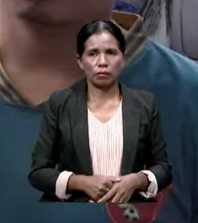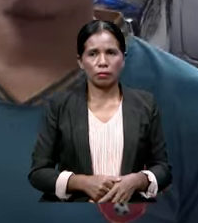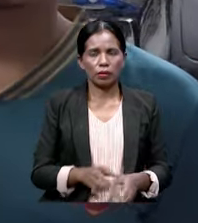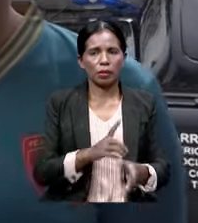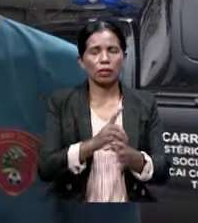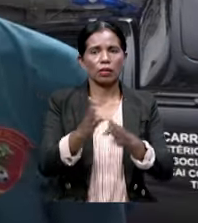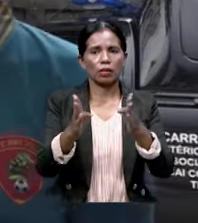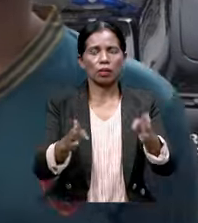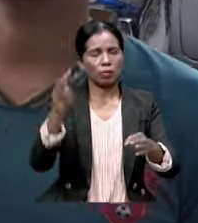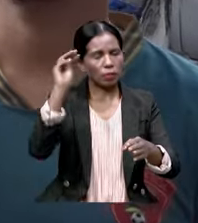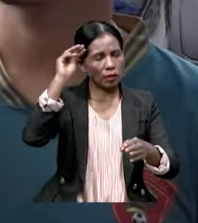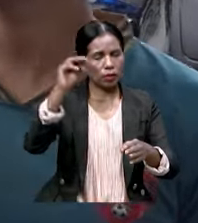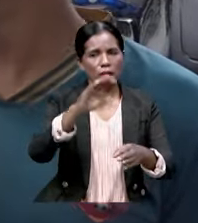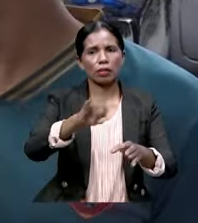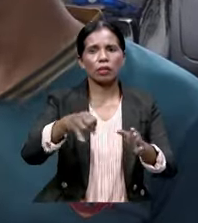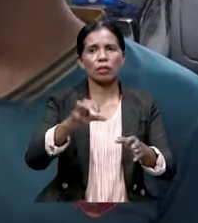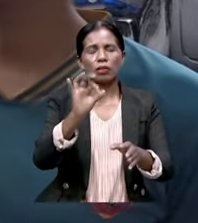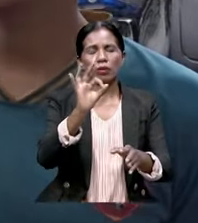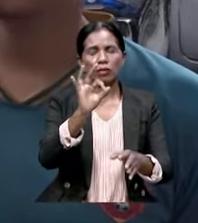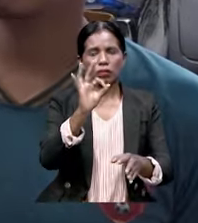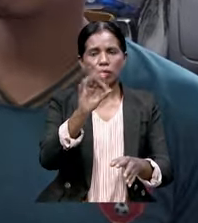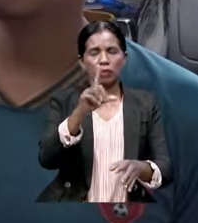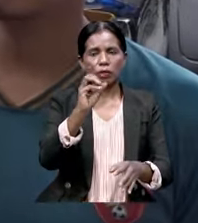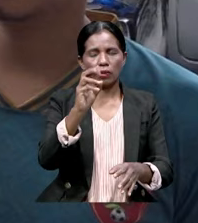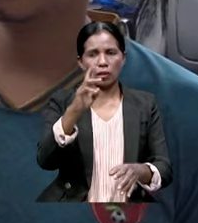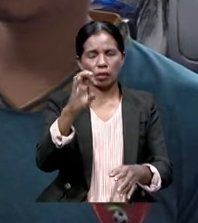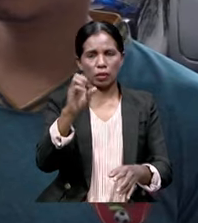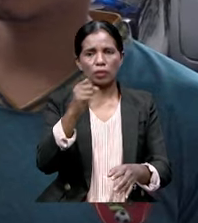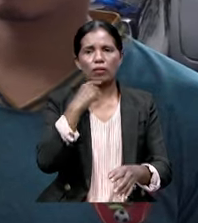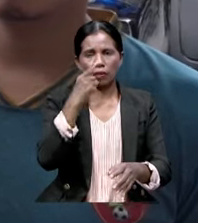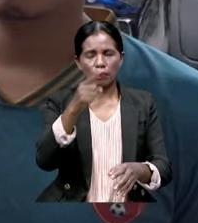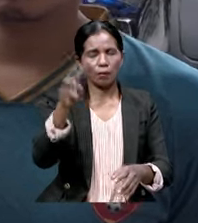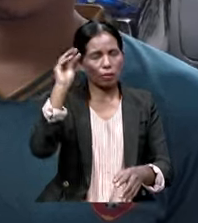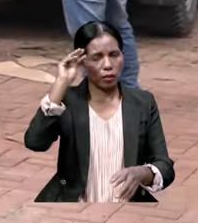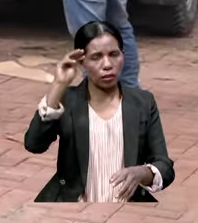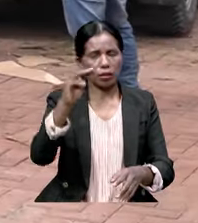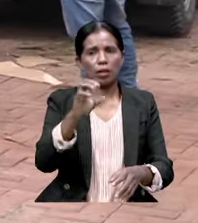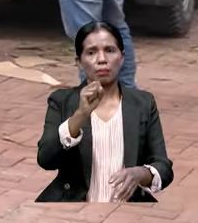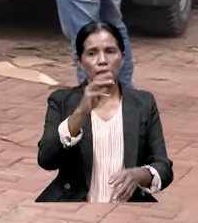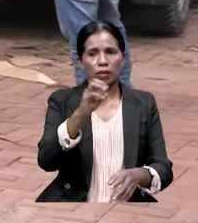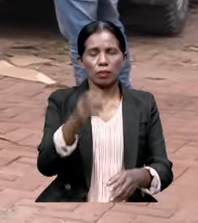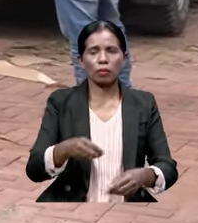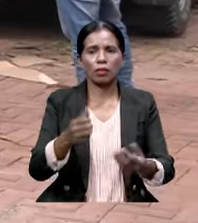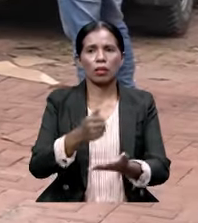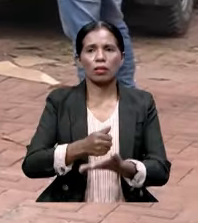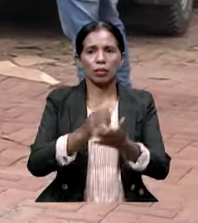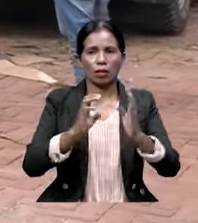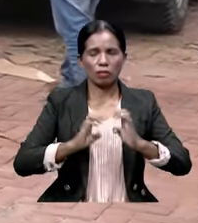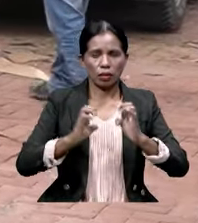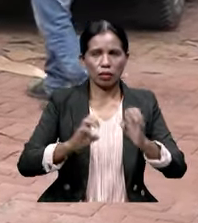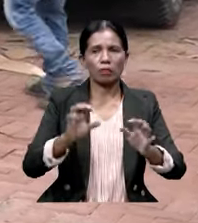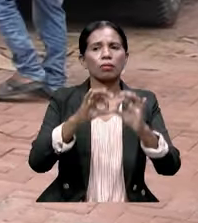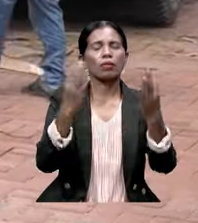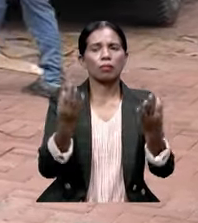Diretor-Geral Ministério Solidariedade Social, Florencio Pina Dias Gonzaga, atenten. Ministério Solidariedade Social foi na apoio emergência para a família Sira